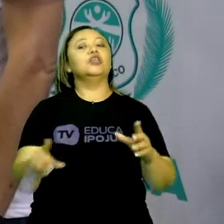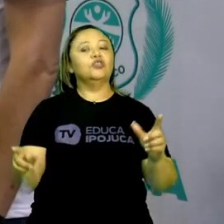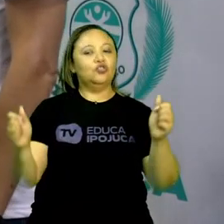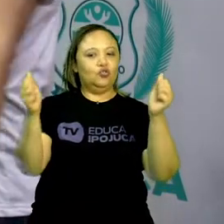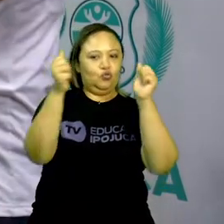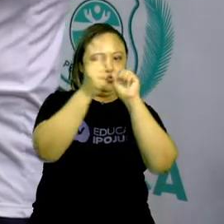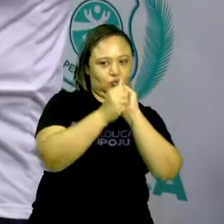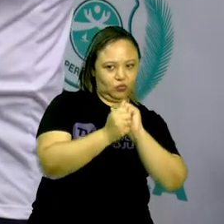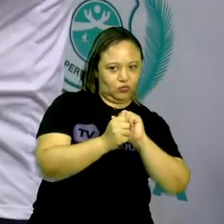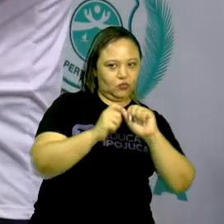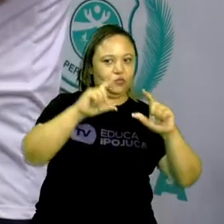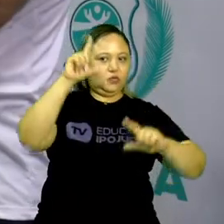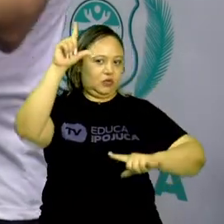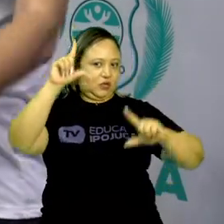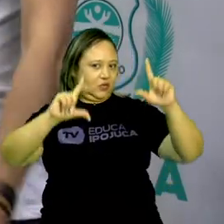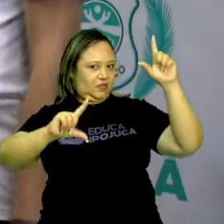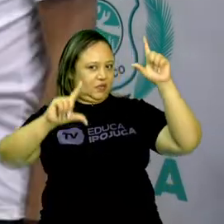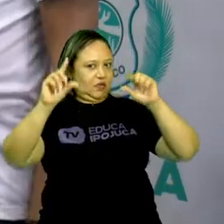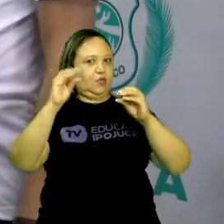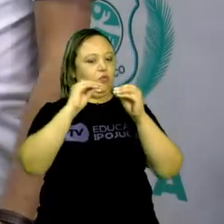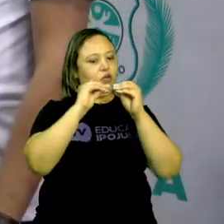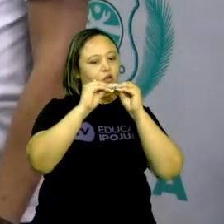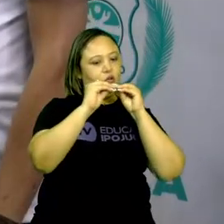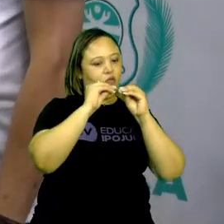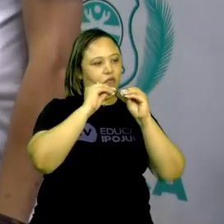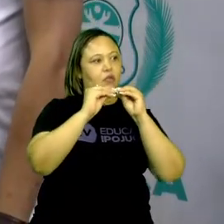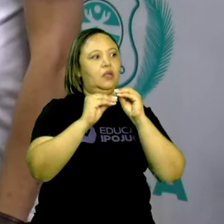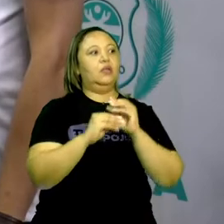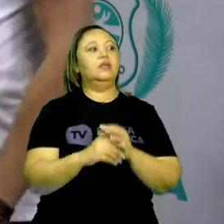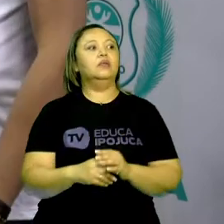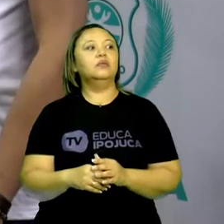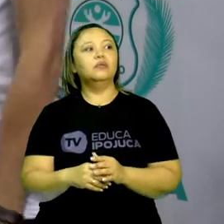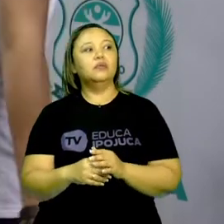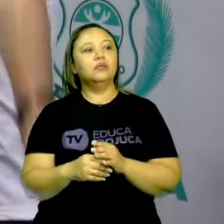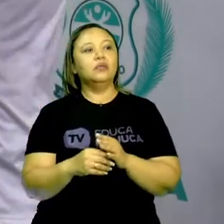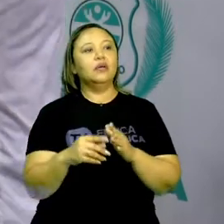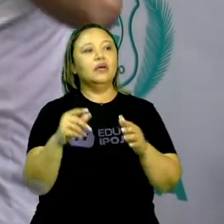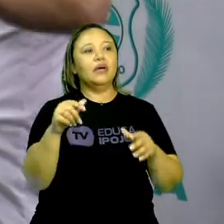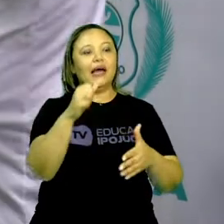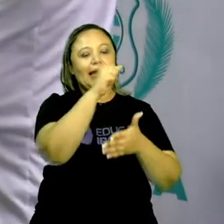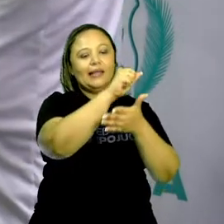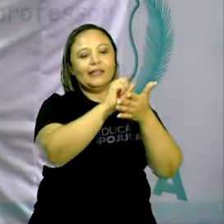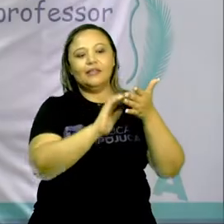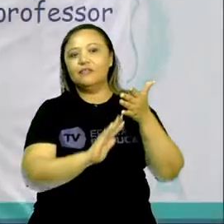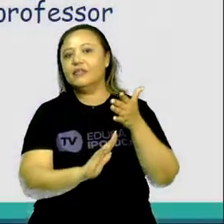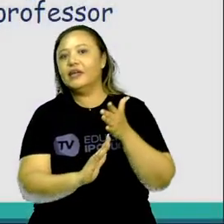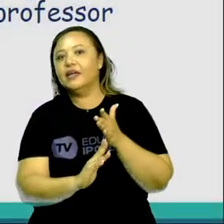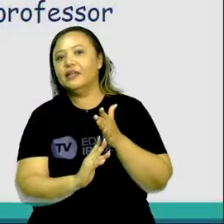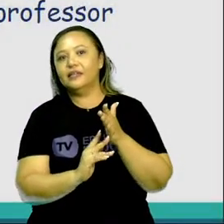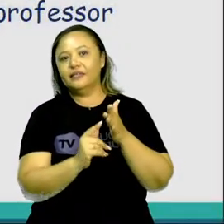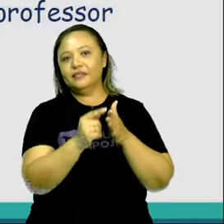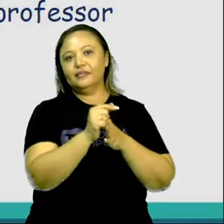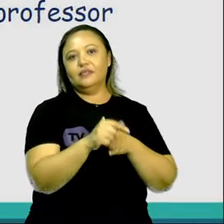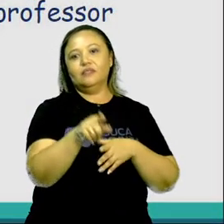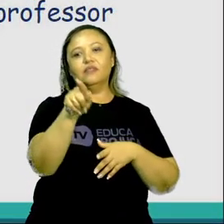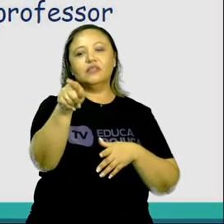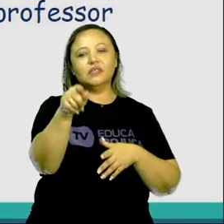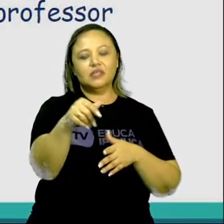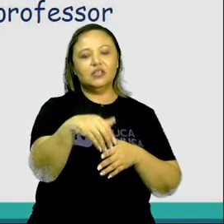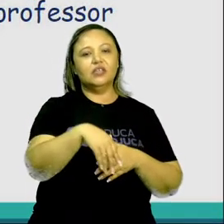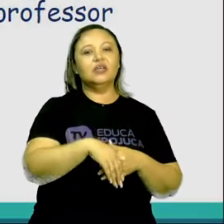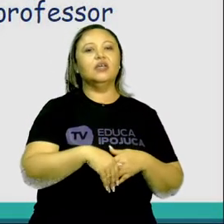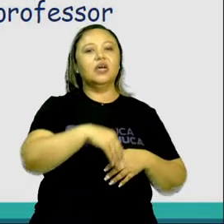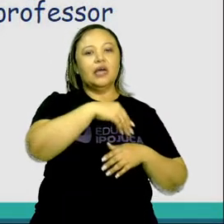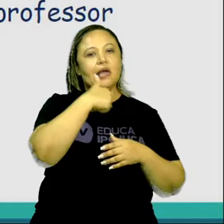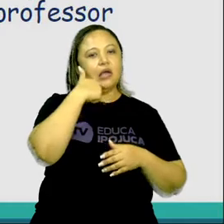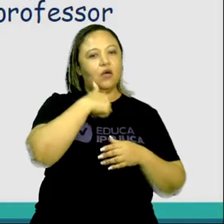o cinema. As referências desse material maravilhoso e a atividade. Você já assistiu ao Auto da Compadecida? O que